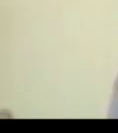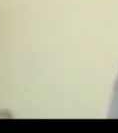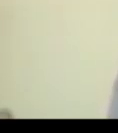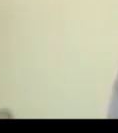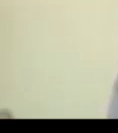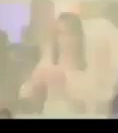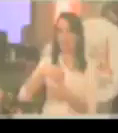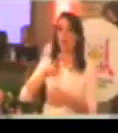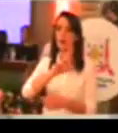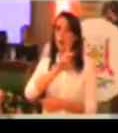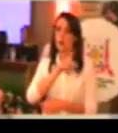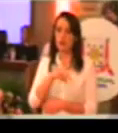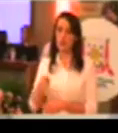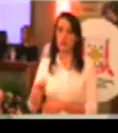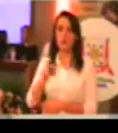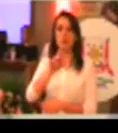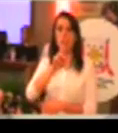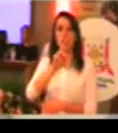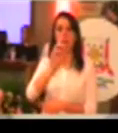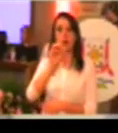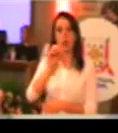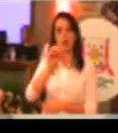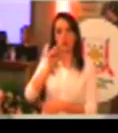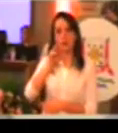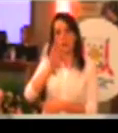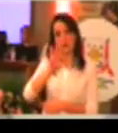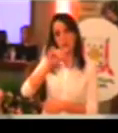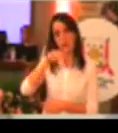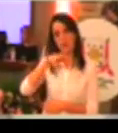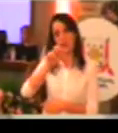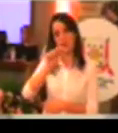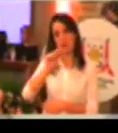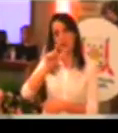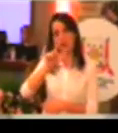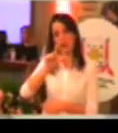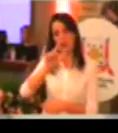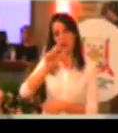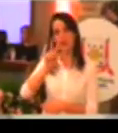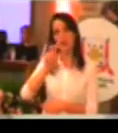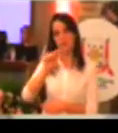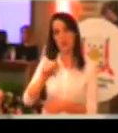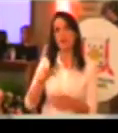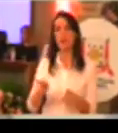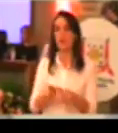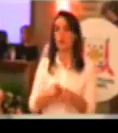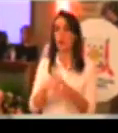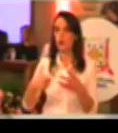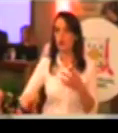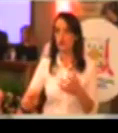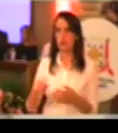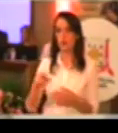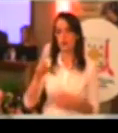pró-reitora da Unesc, professora Rubinalva Ferreira, doutor Paulo Vieira Avelini, juiz